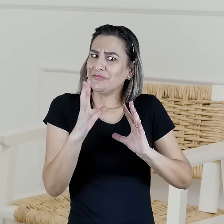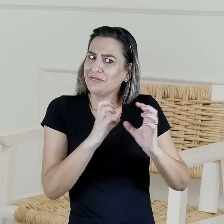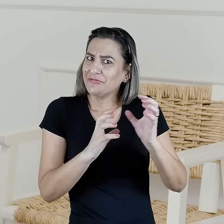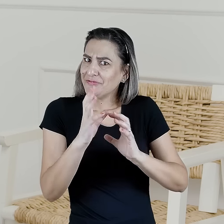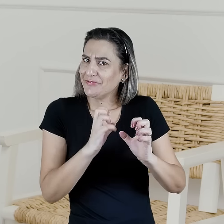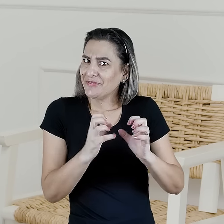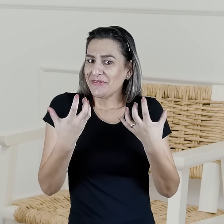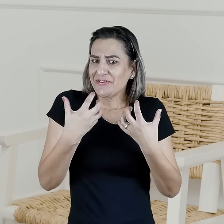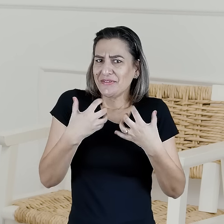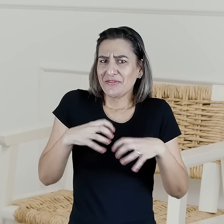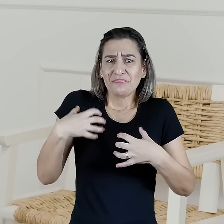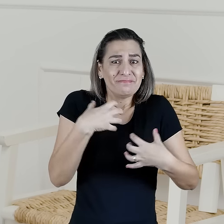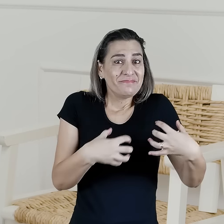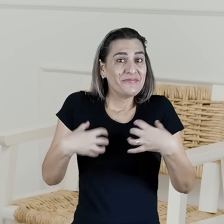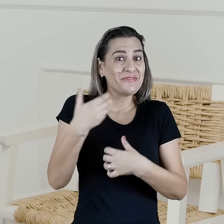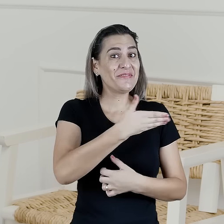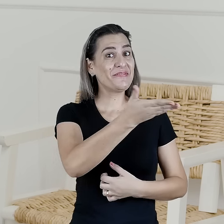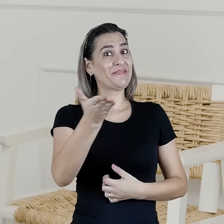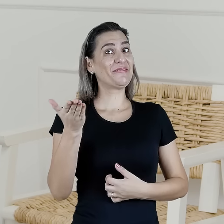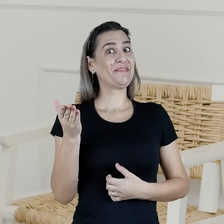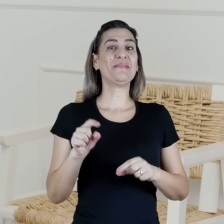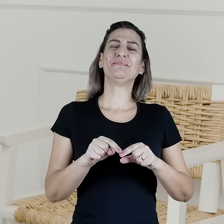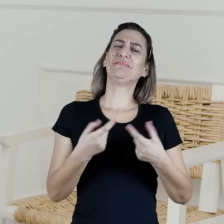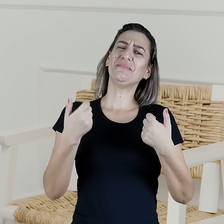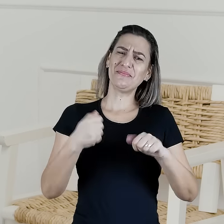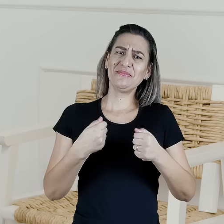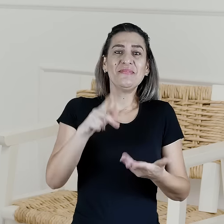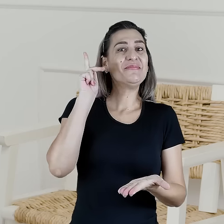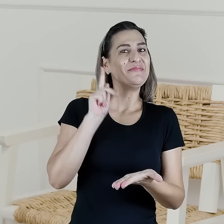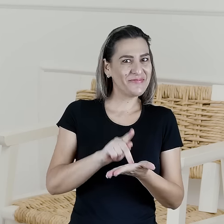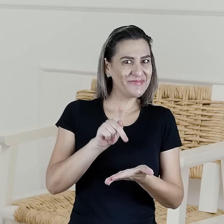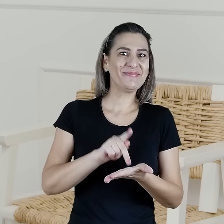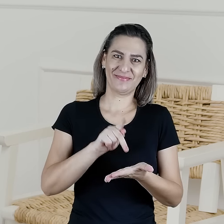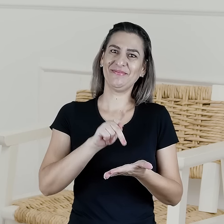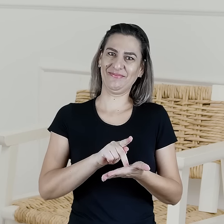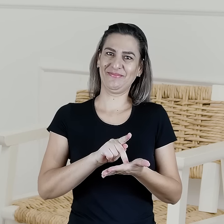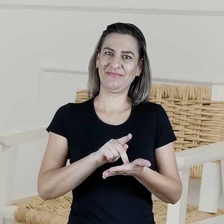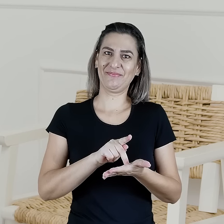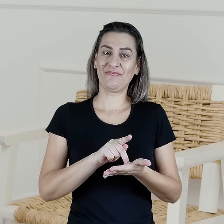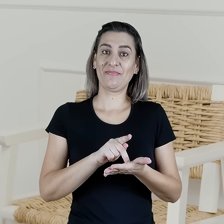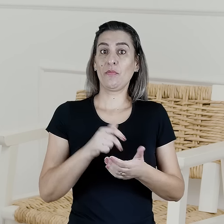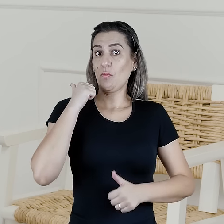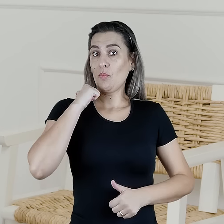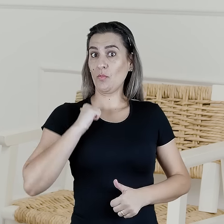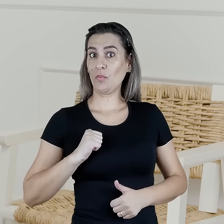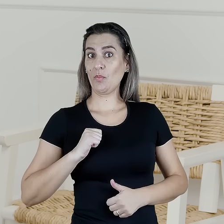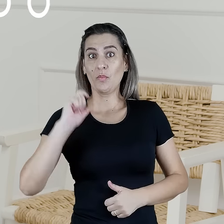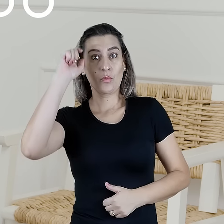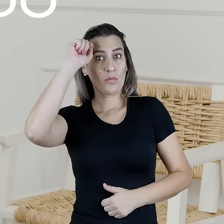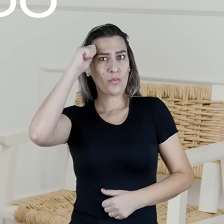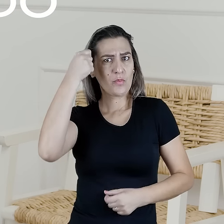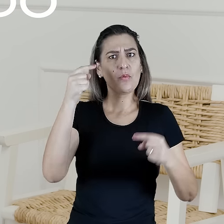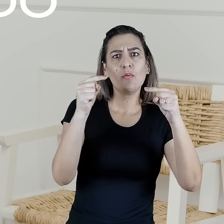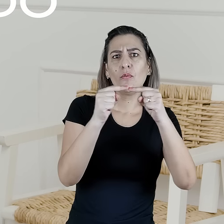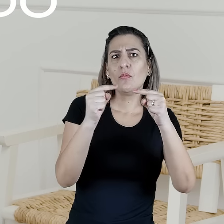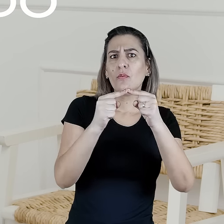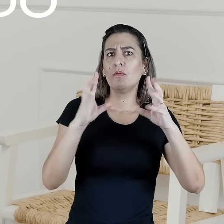não quero criar polêmica aqui, mas preciso falar. Doguem doer! Bolsa